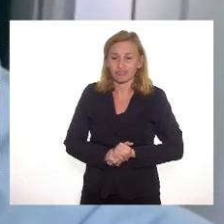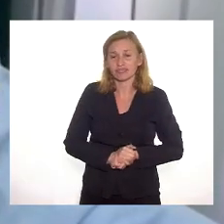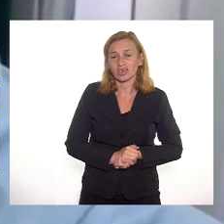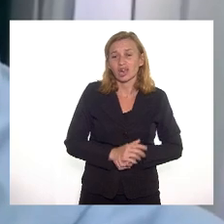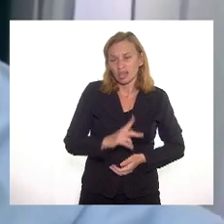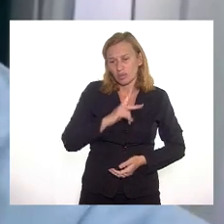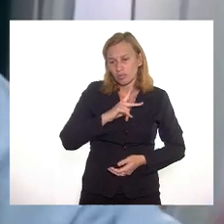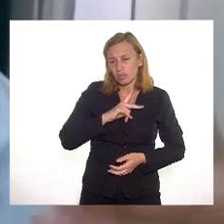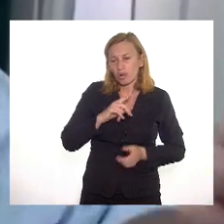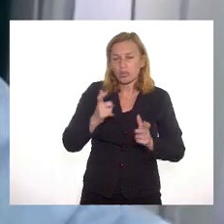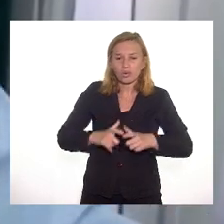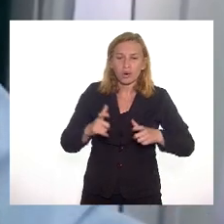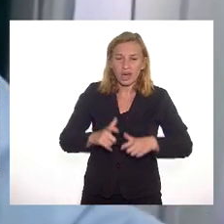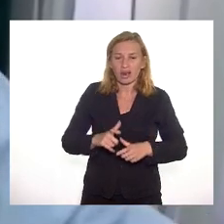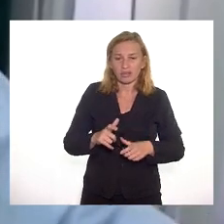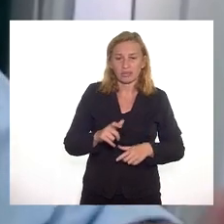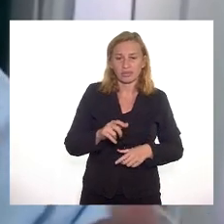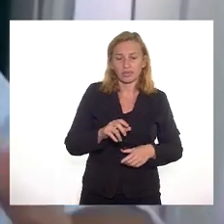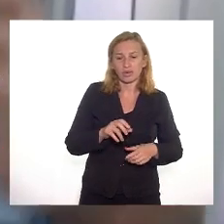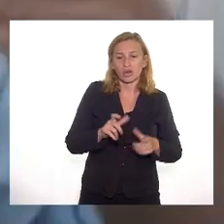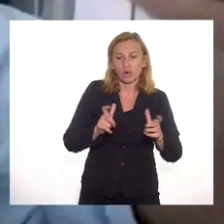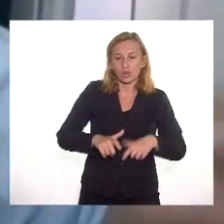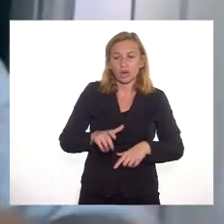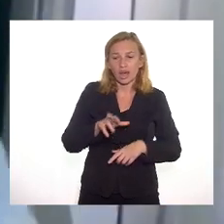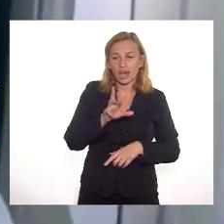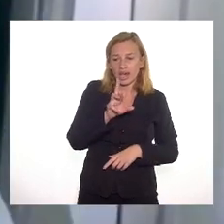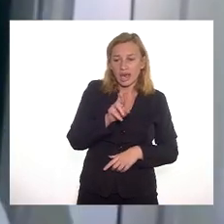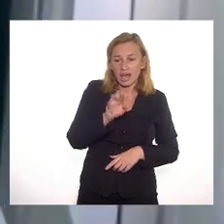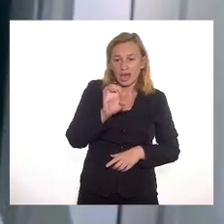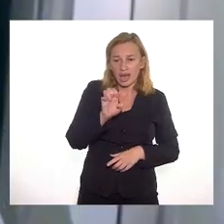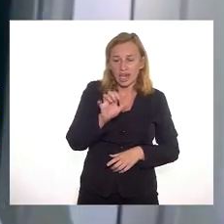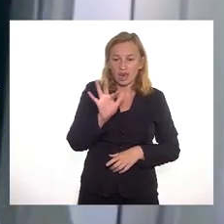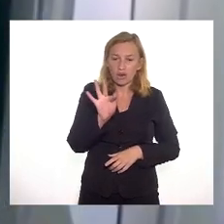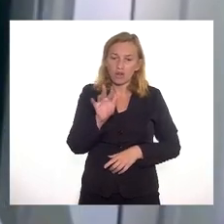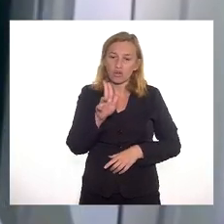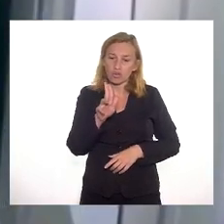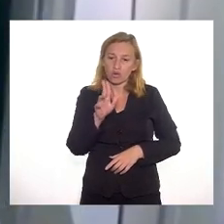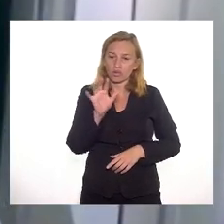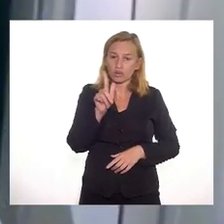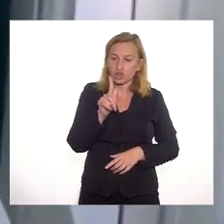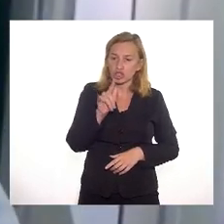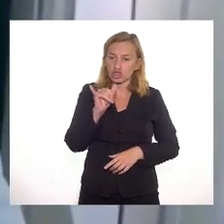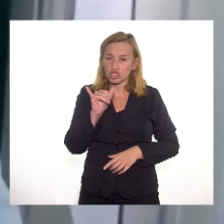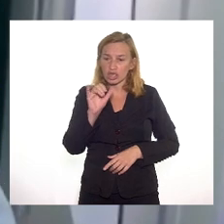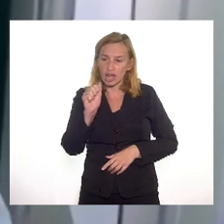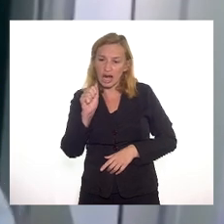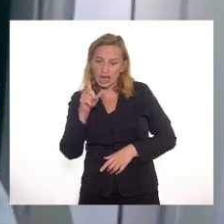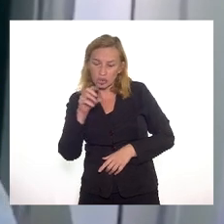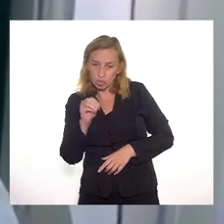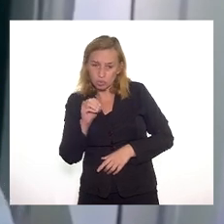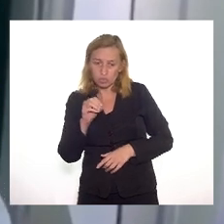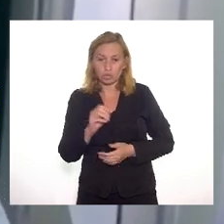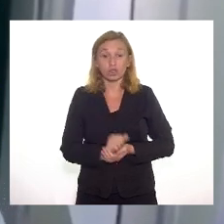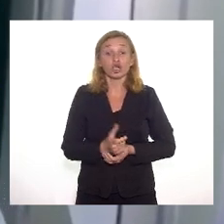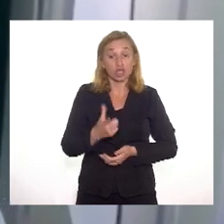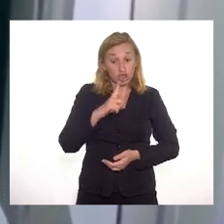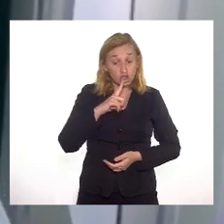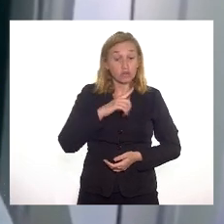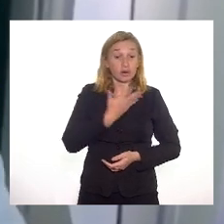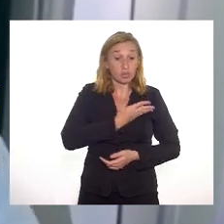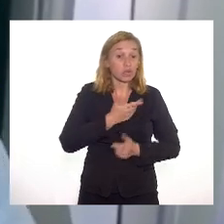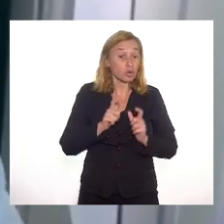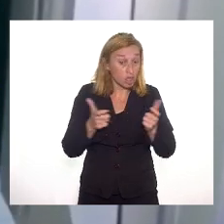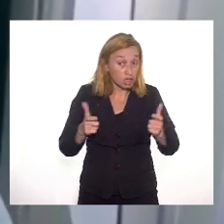terra, deputado Tiaju. É mais ou menos isso. Eu já tive um grande amigo na época que eu morei na França e estudei lá. Um dos grandes amigos que eu